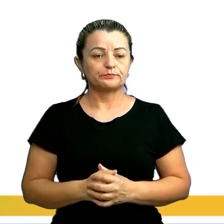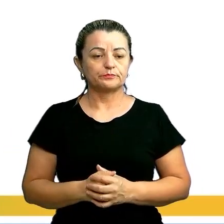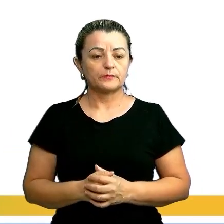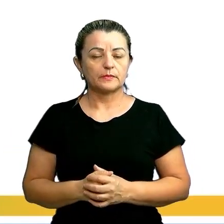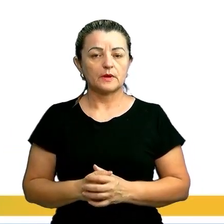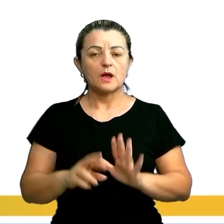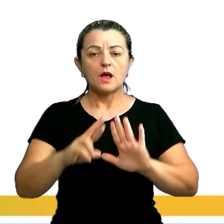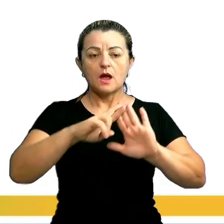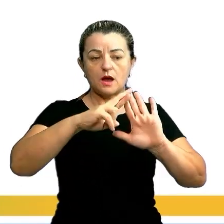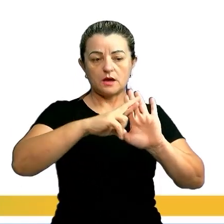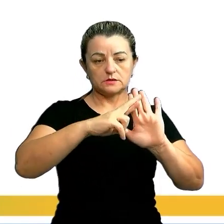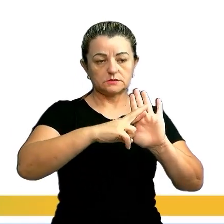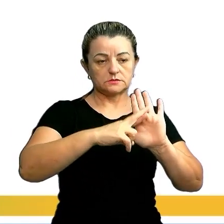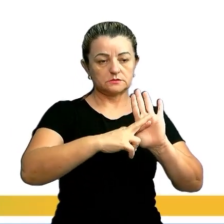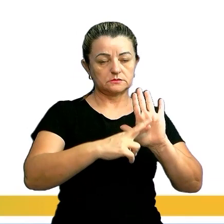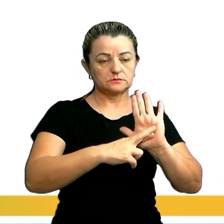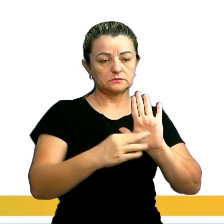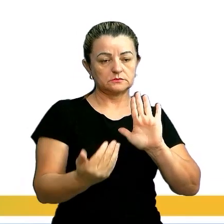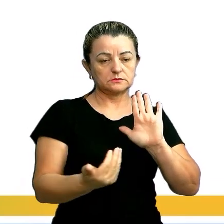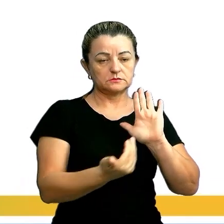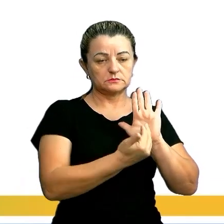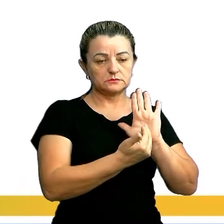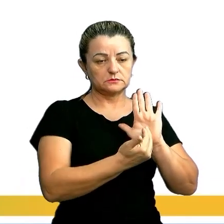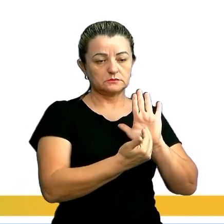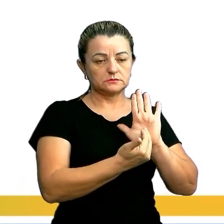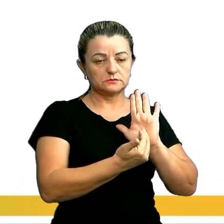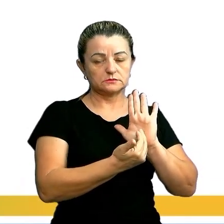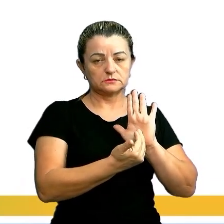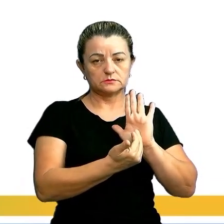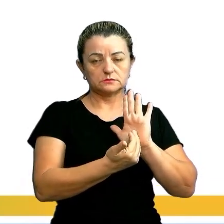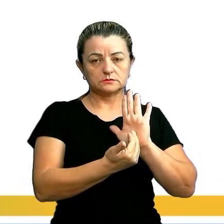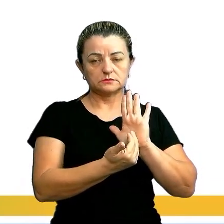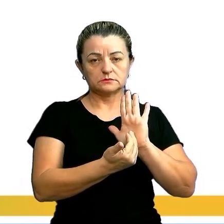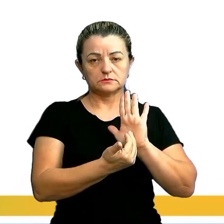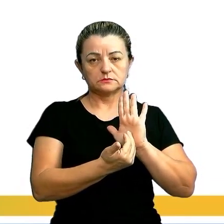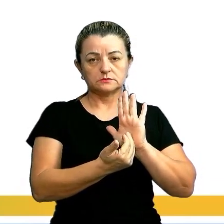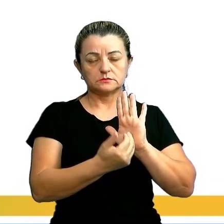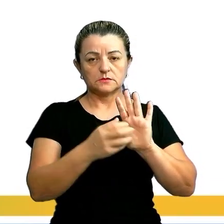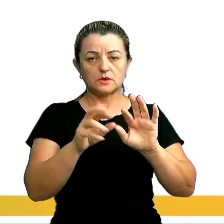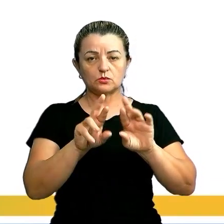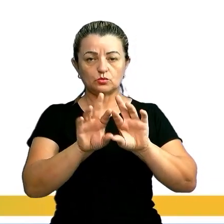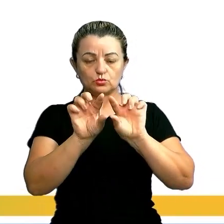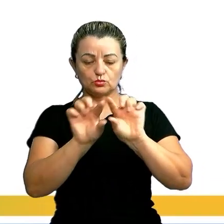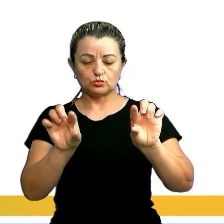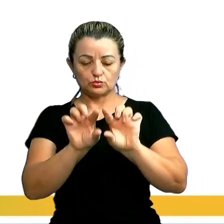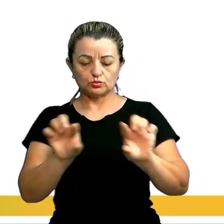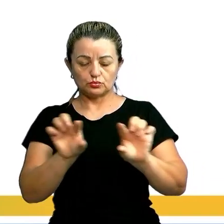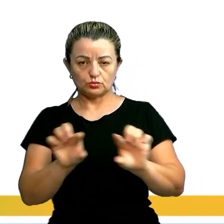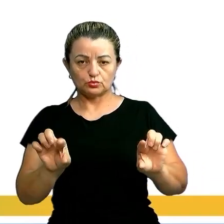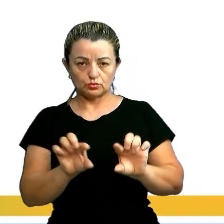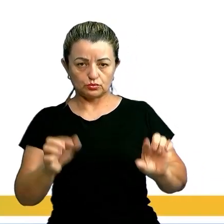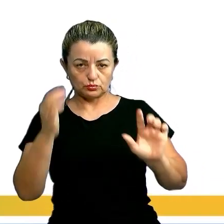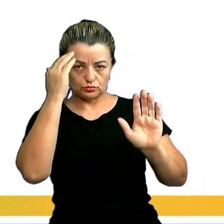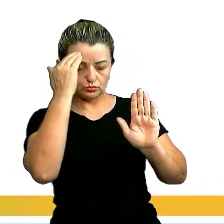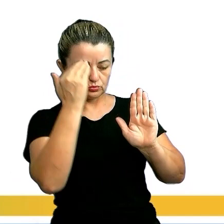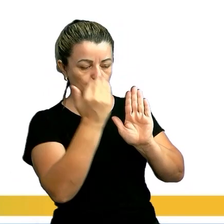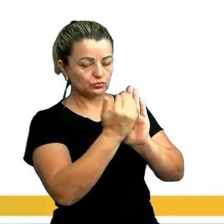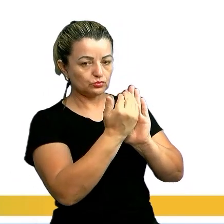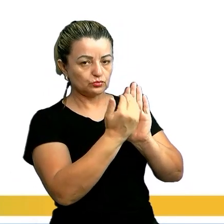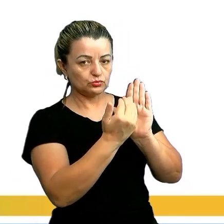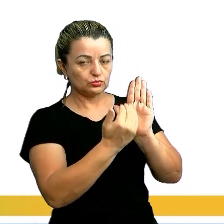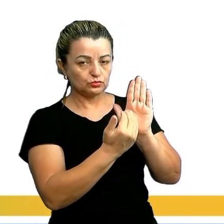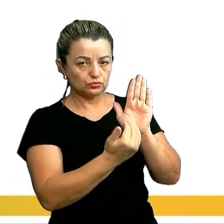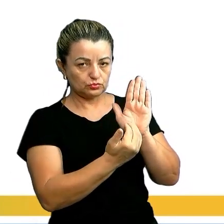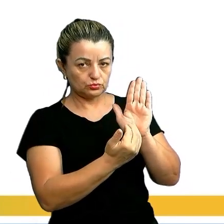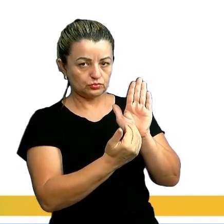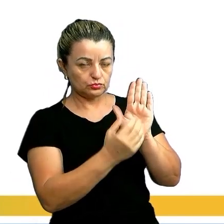As regras da classificação biológica ou da nomenclatura obedecem a alguns